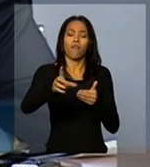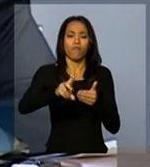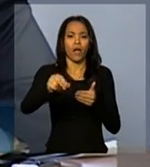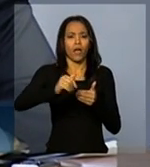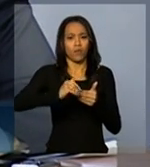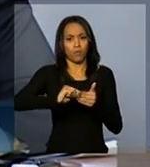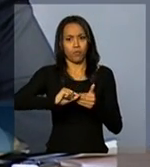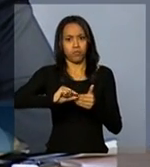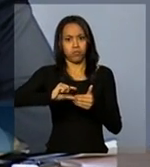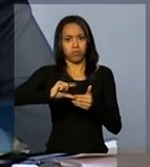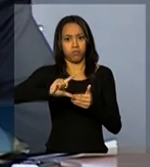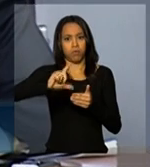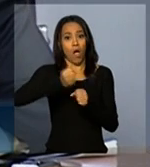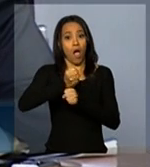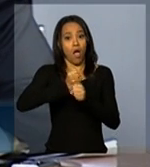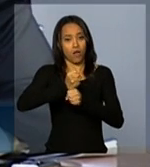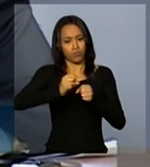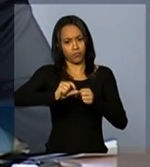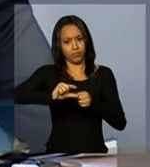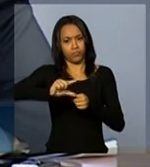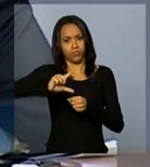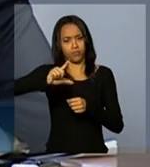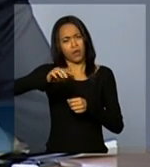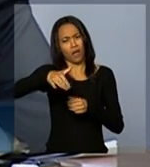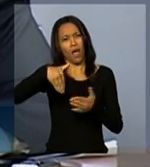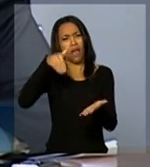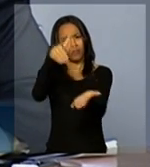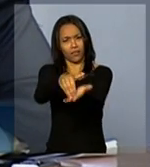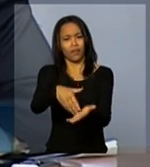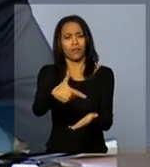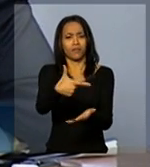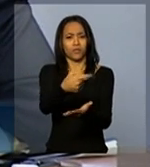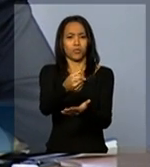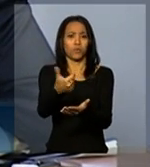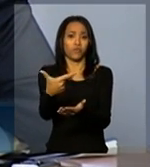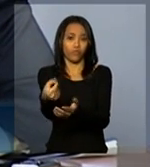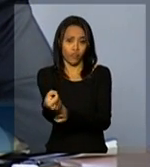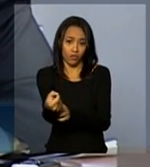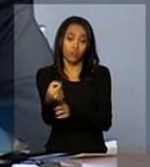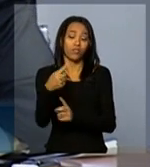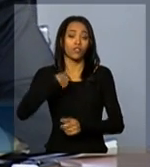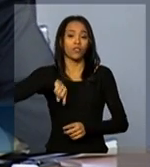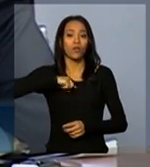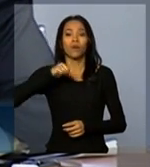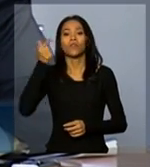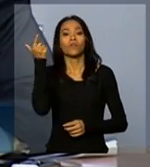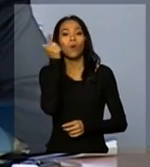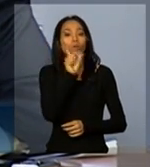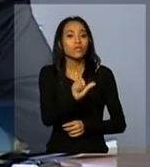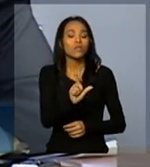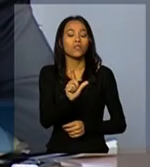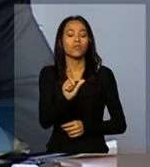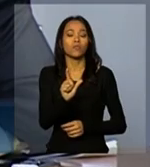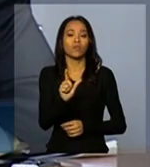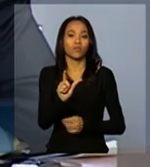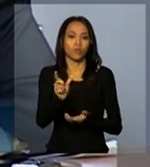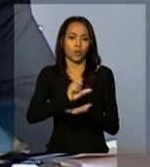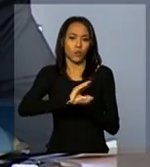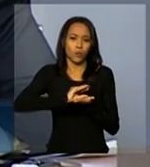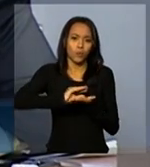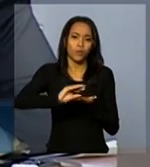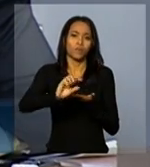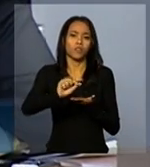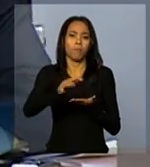próximos anos e eu acredito, sim, que até 2020 nós possamos atingir um investimento sobre PIB